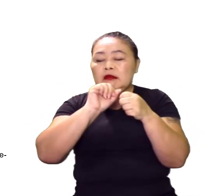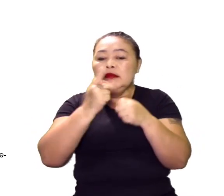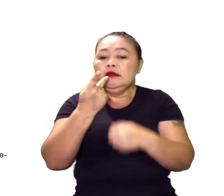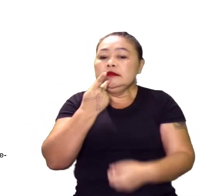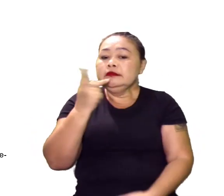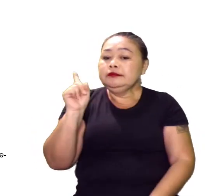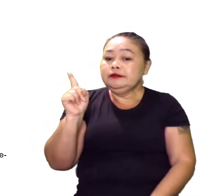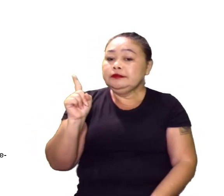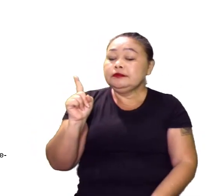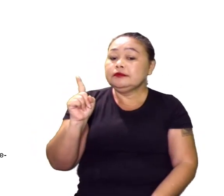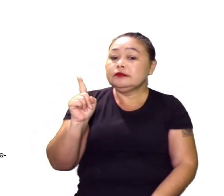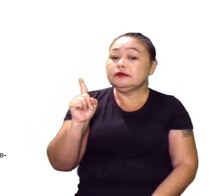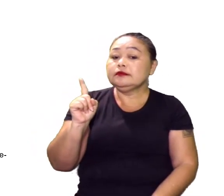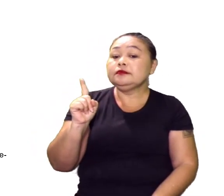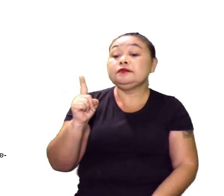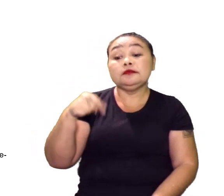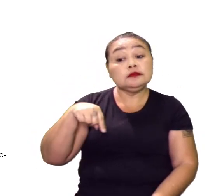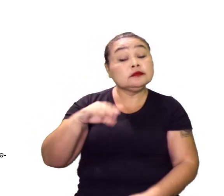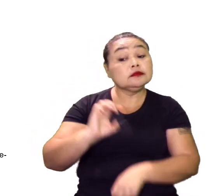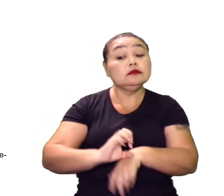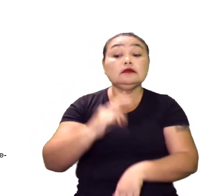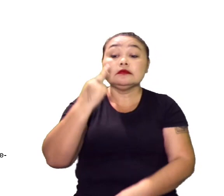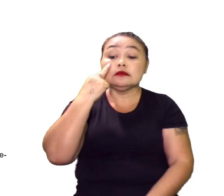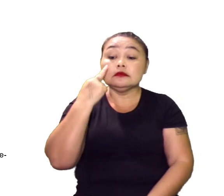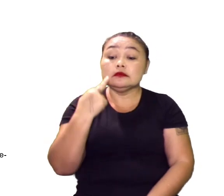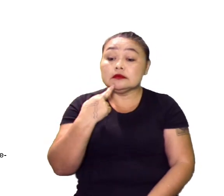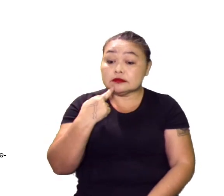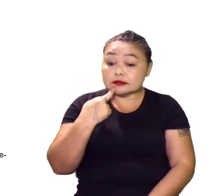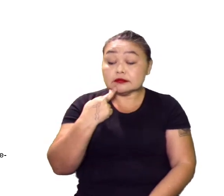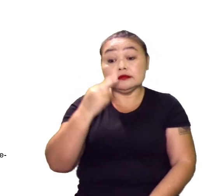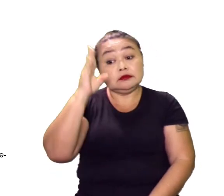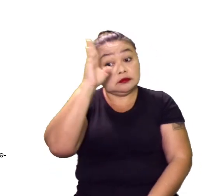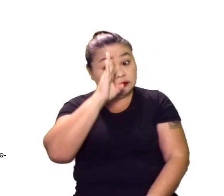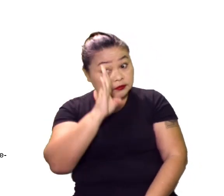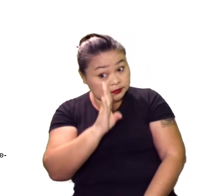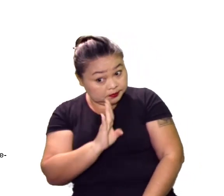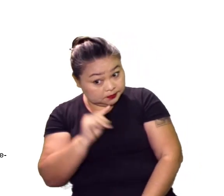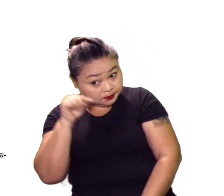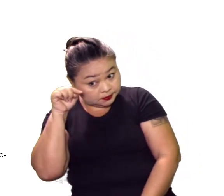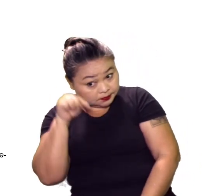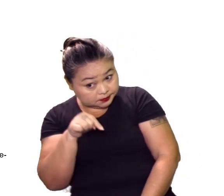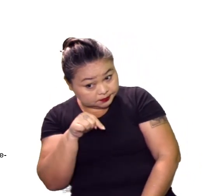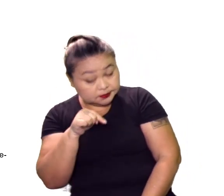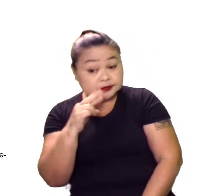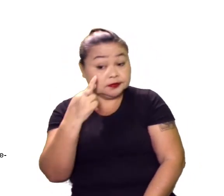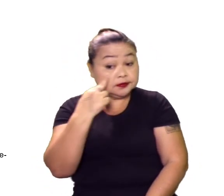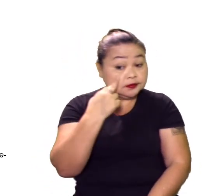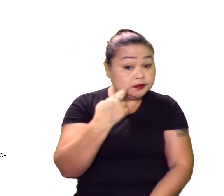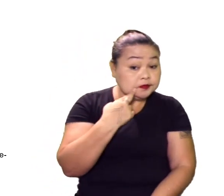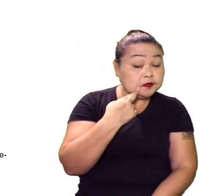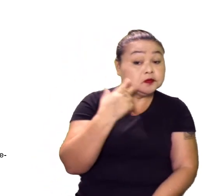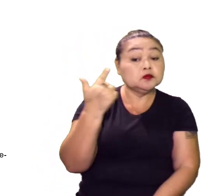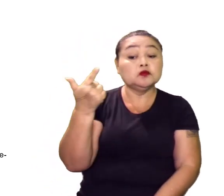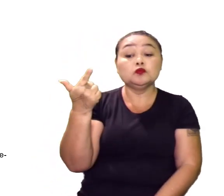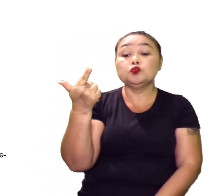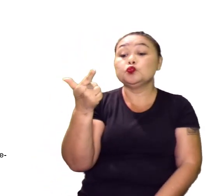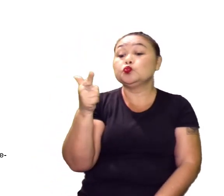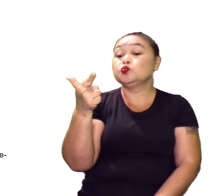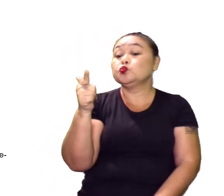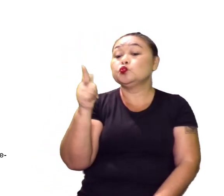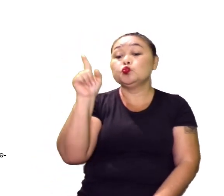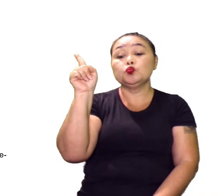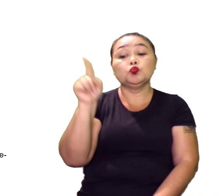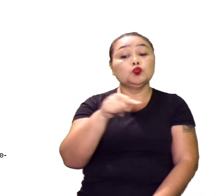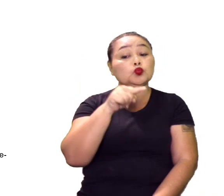fazer. Em se tratando de Rondônia, em se tratando de Brasil, Isso aqui é